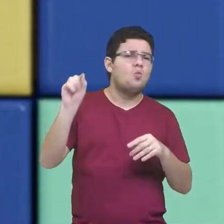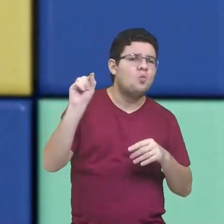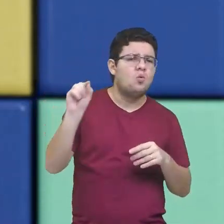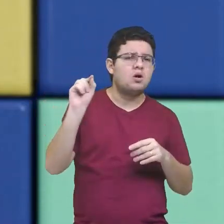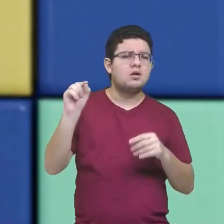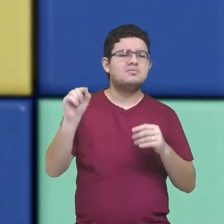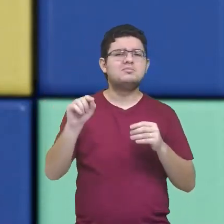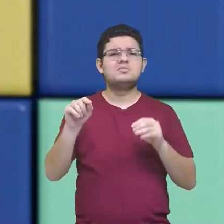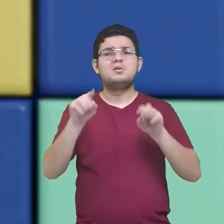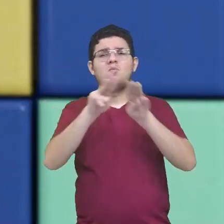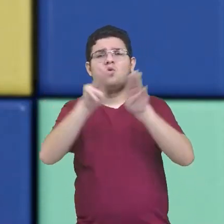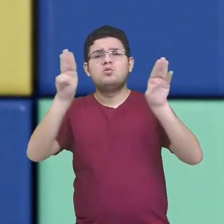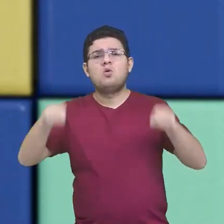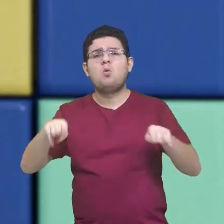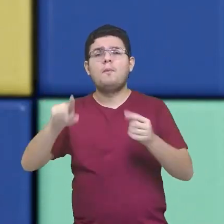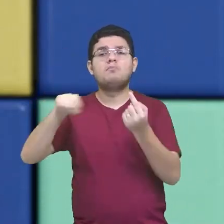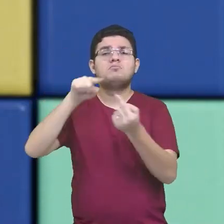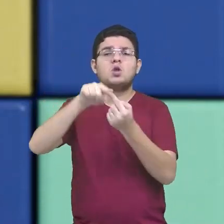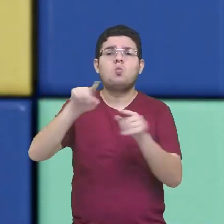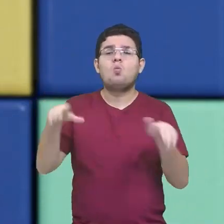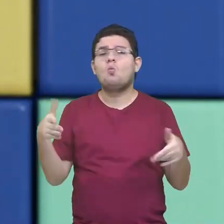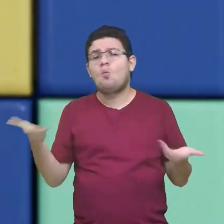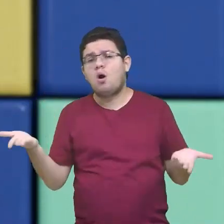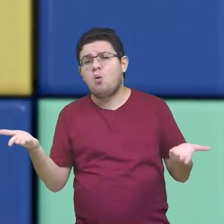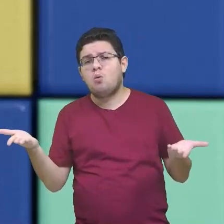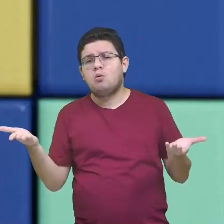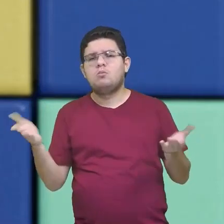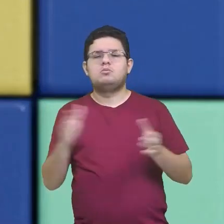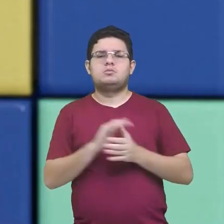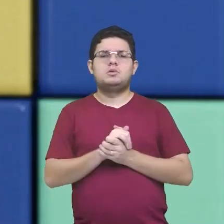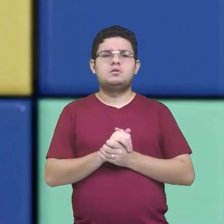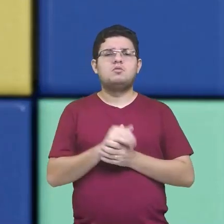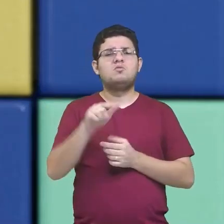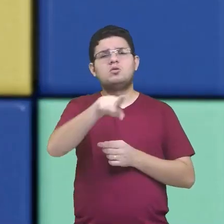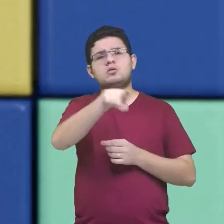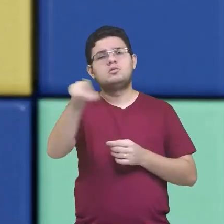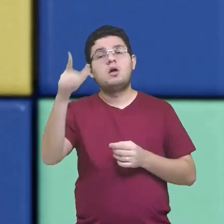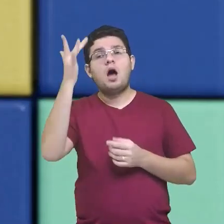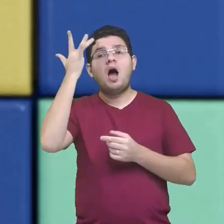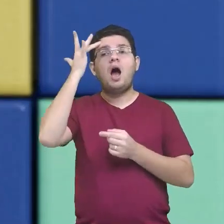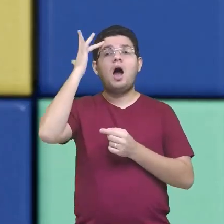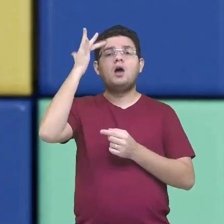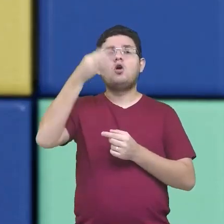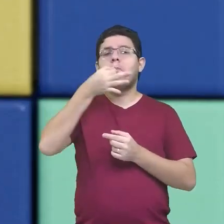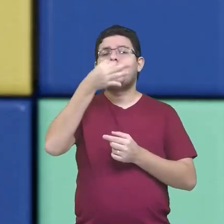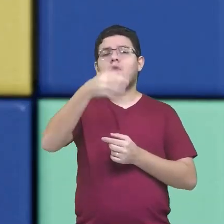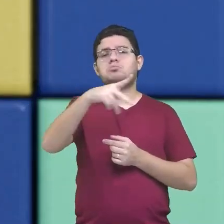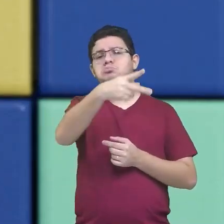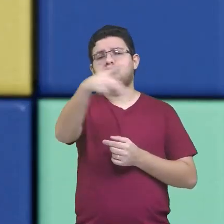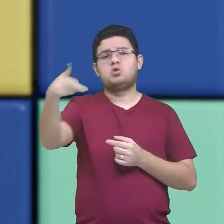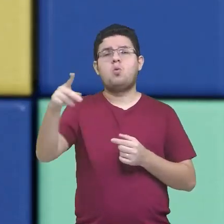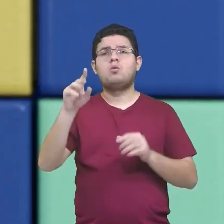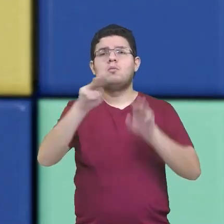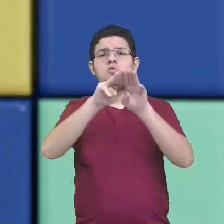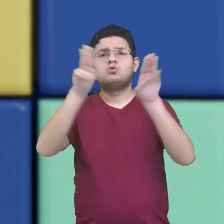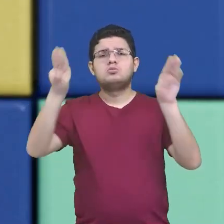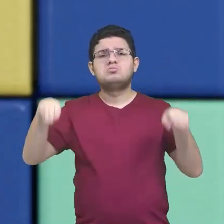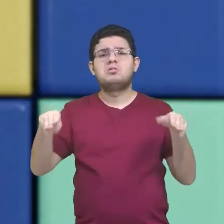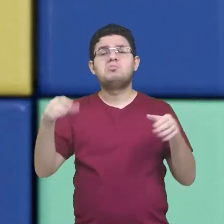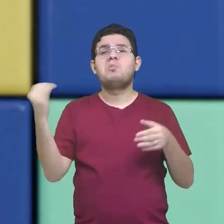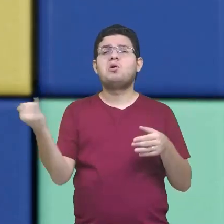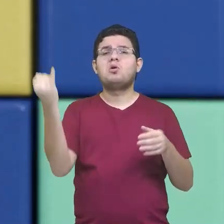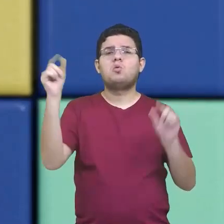esquecerem do que você acha, né? Em relação à importância de um museu. Será que no museu a gente só vai encontrar